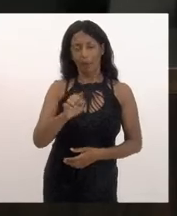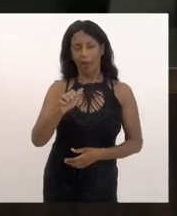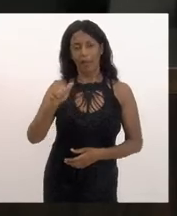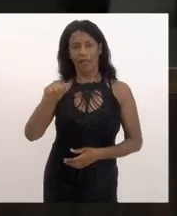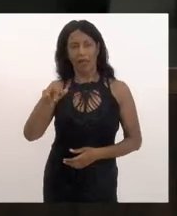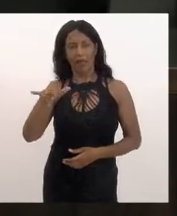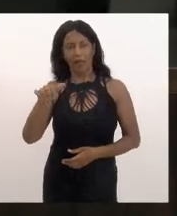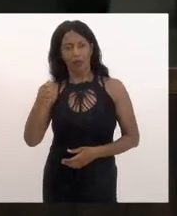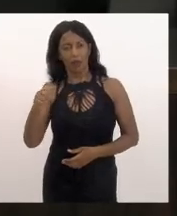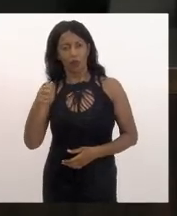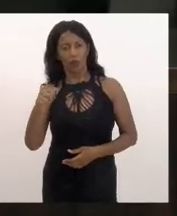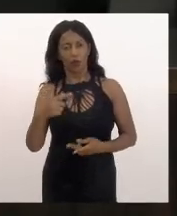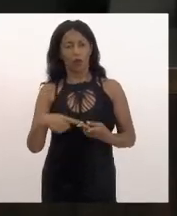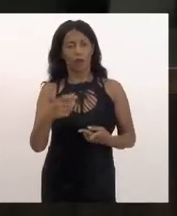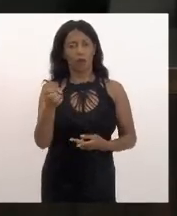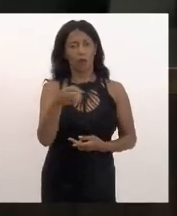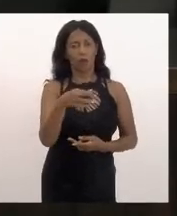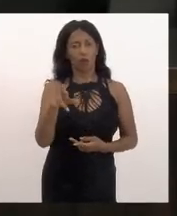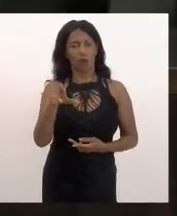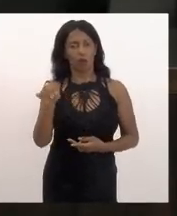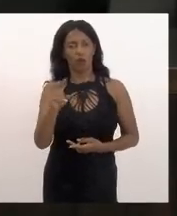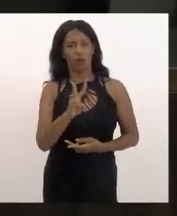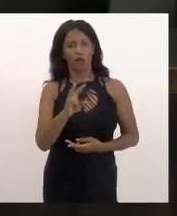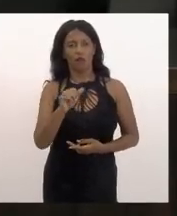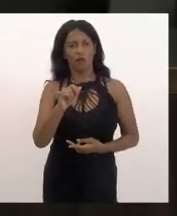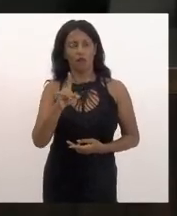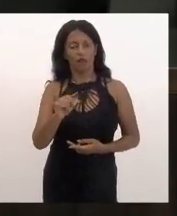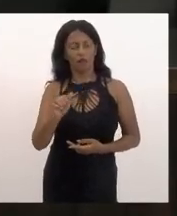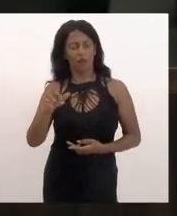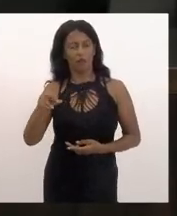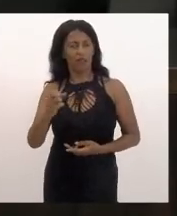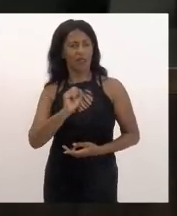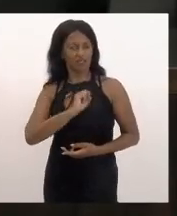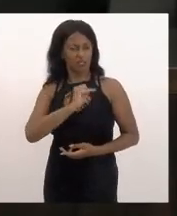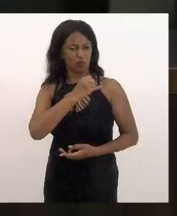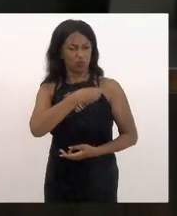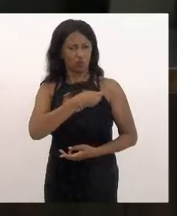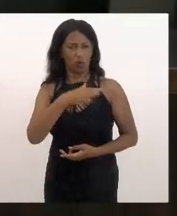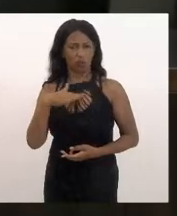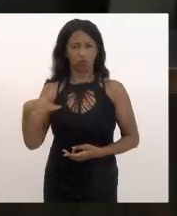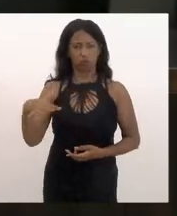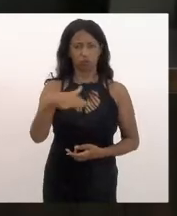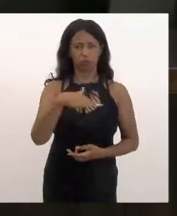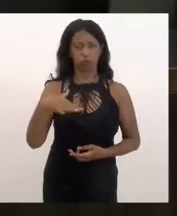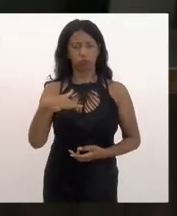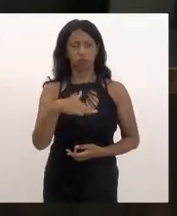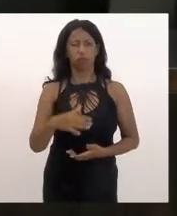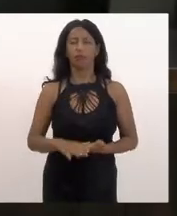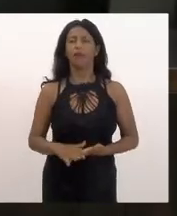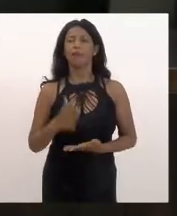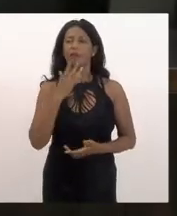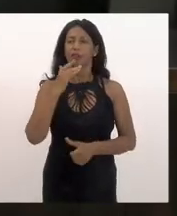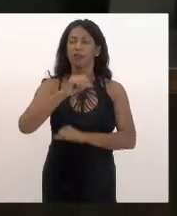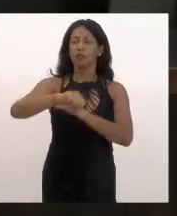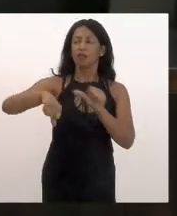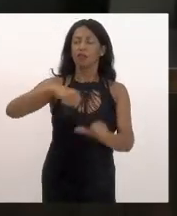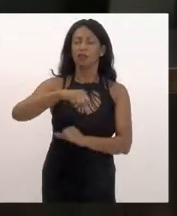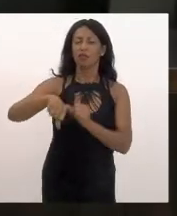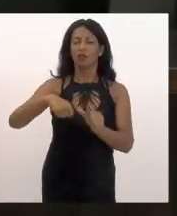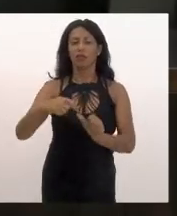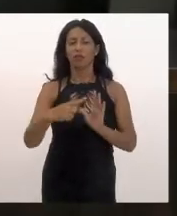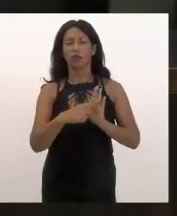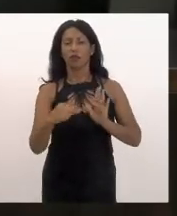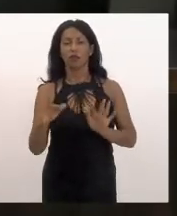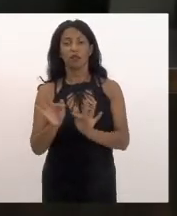Tietê, presidente. Parque Novo Rio e Venda Velha, no município de São João de Meriti. Parecer da Comissão de Indicação Legislativa pela transformação,